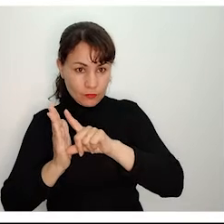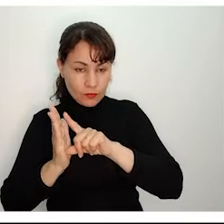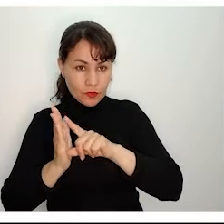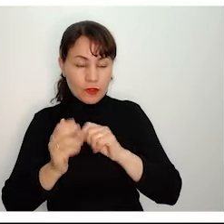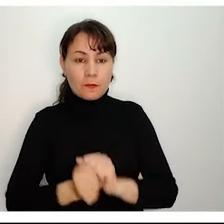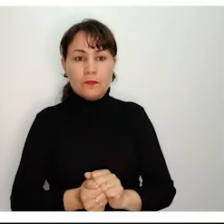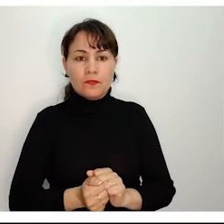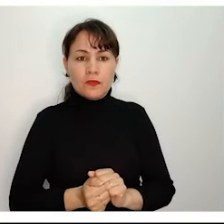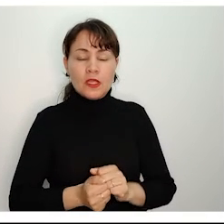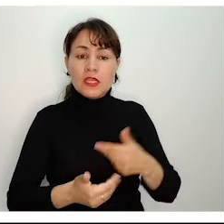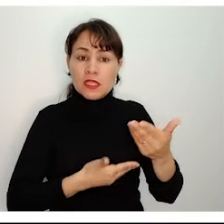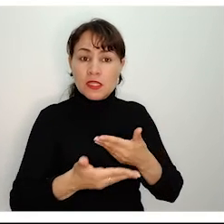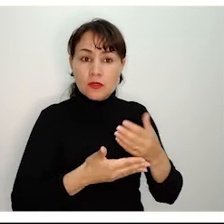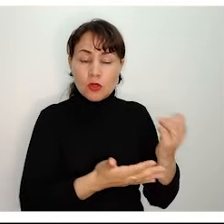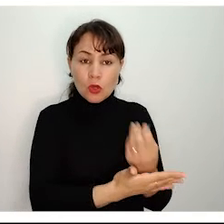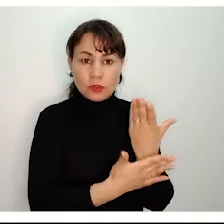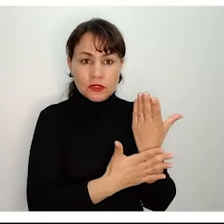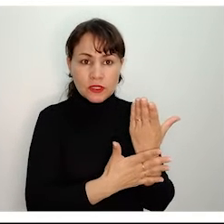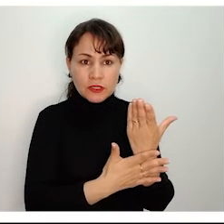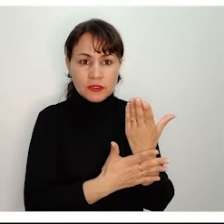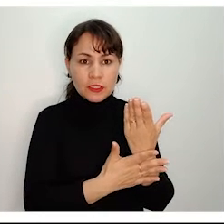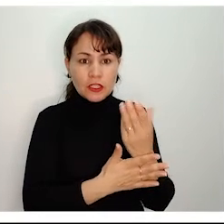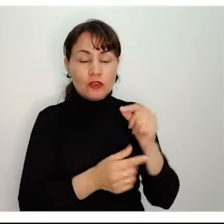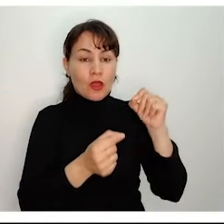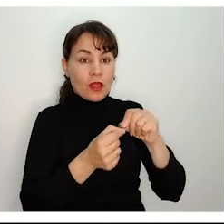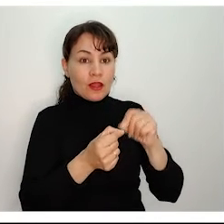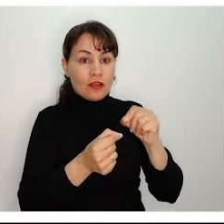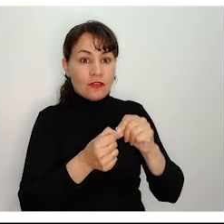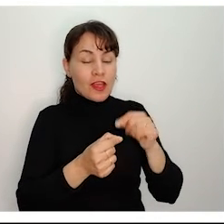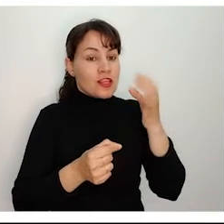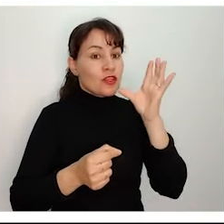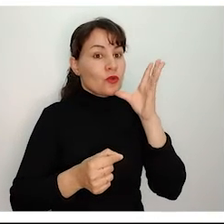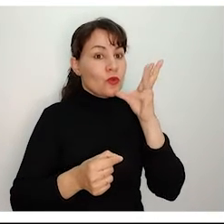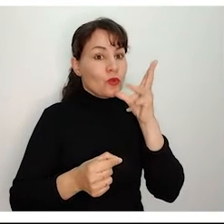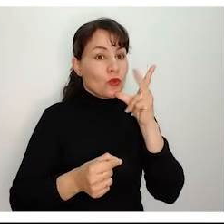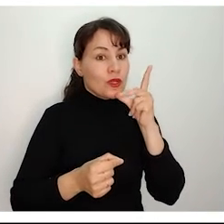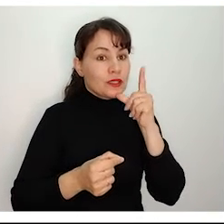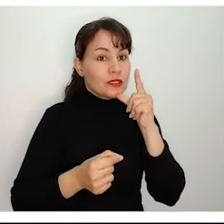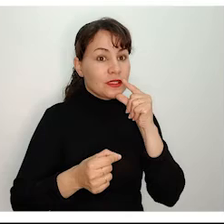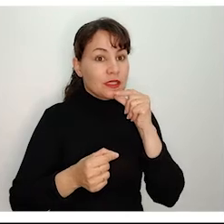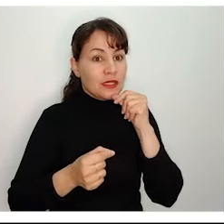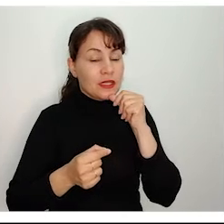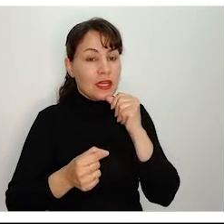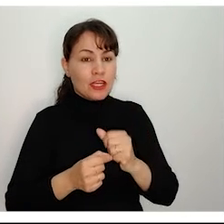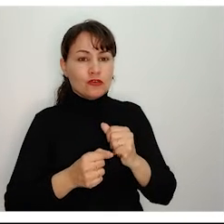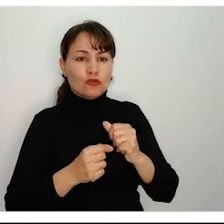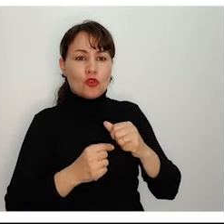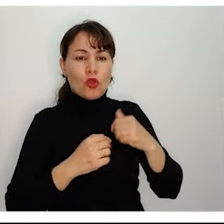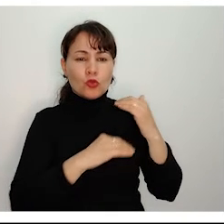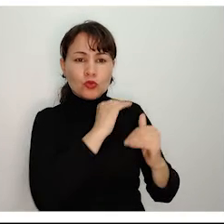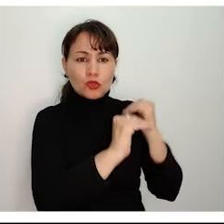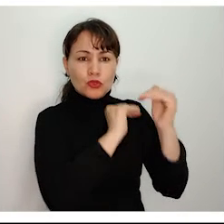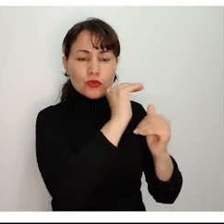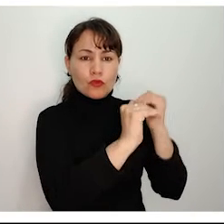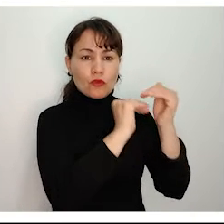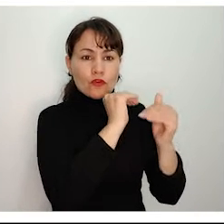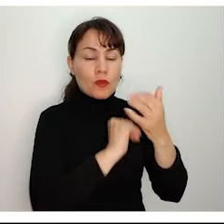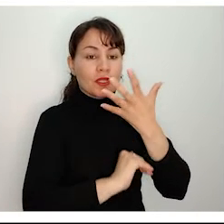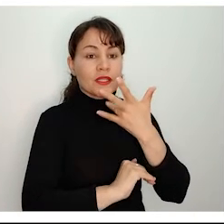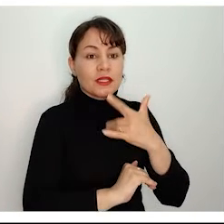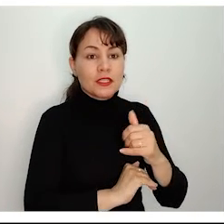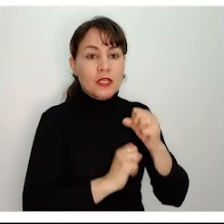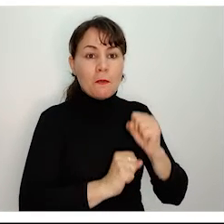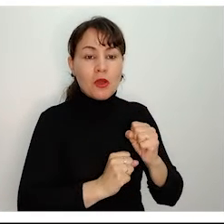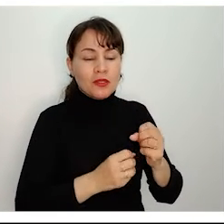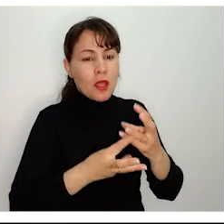intervenção precoce. E essa intervenção precoce acontecendo, ela faz com que atrasos ou desvios do desenvolvimento